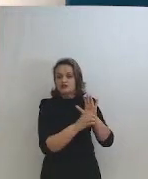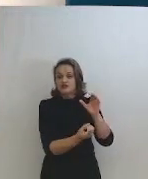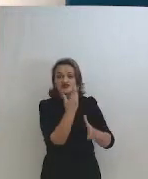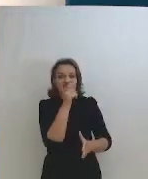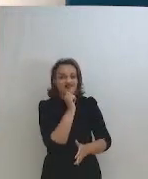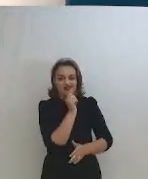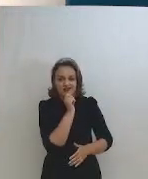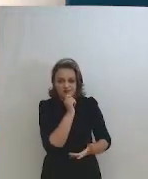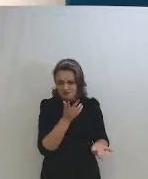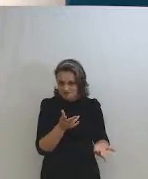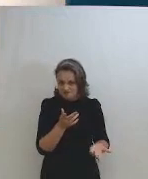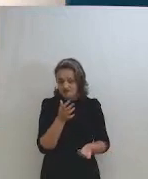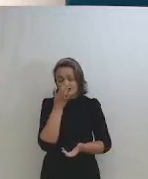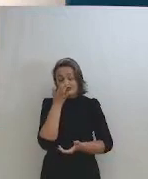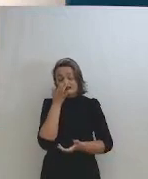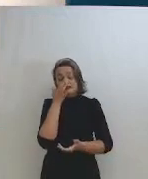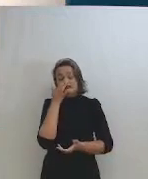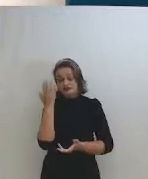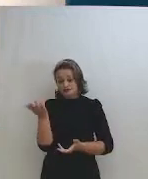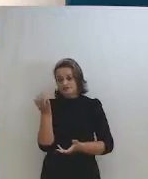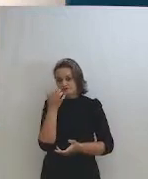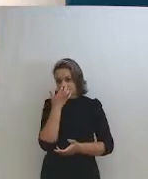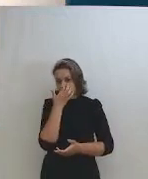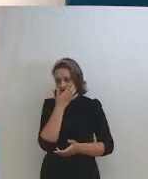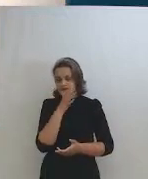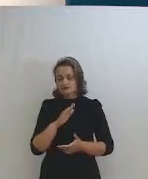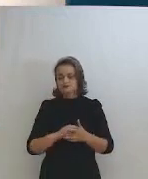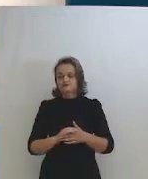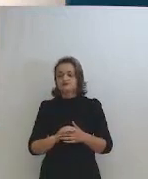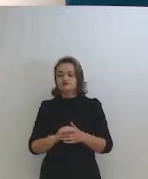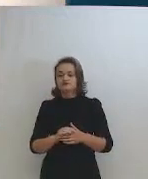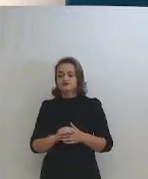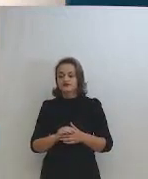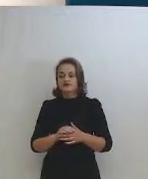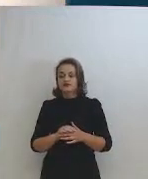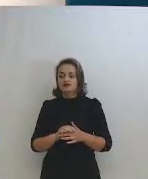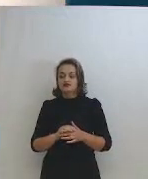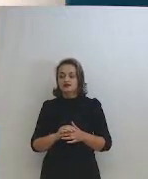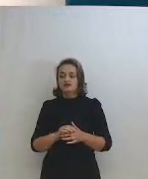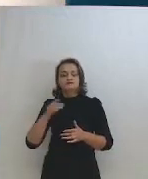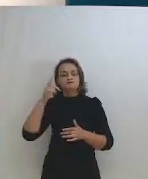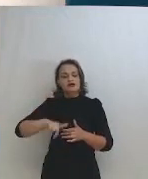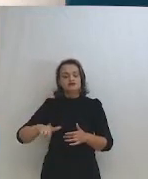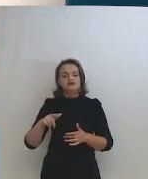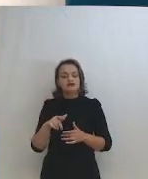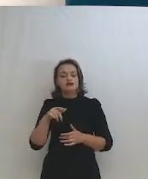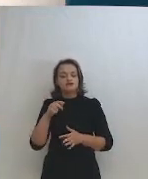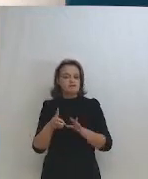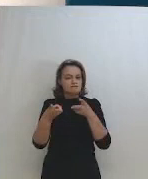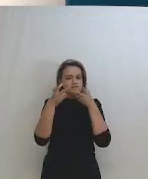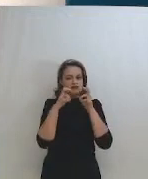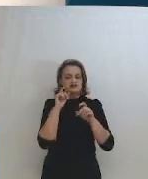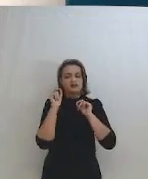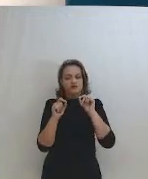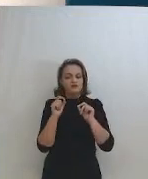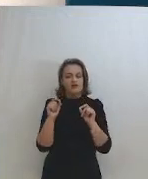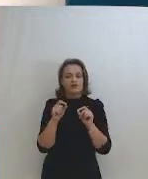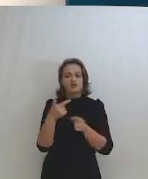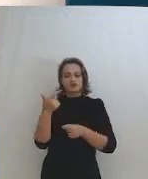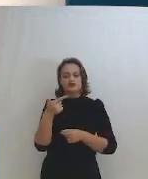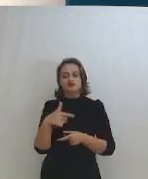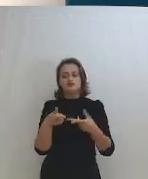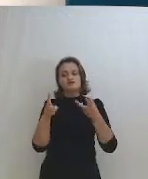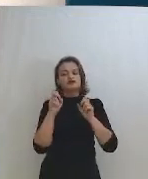ministros, não bastasse isso, o que chama atenção em segundo plano, né, é